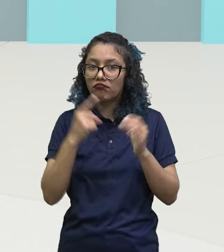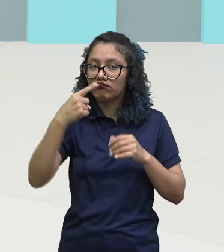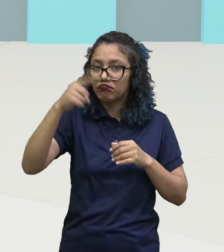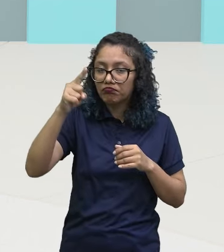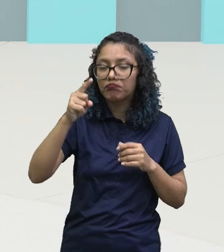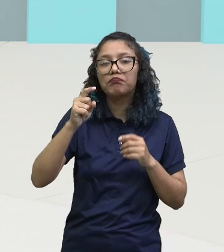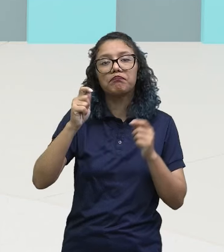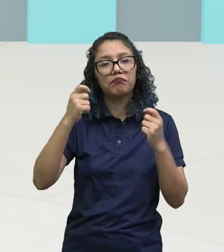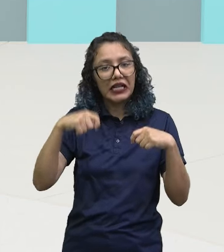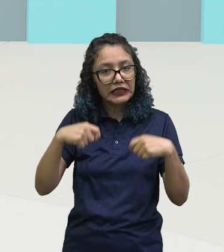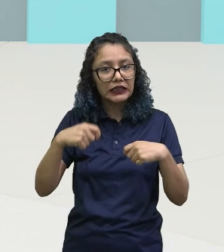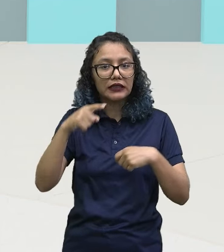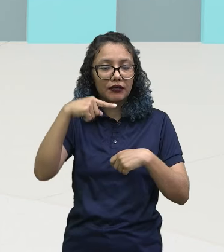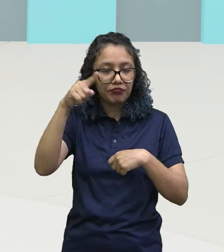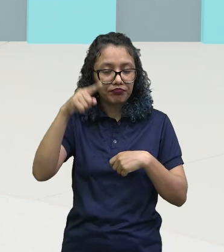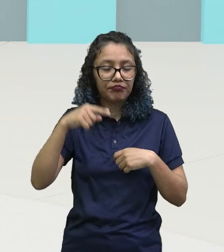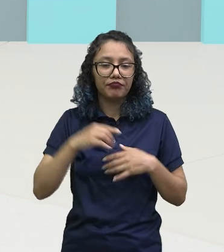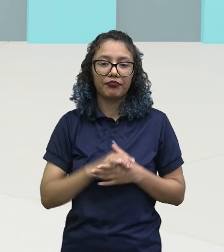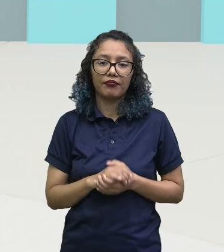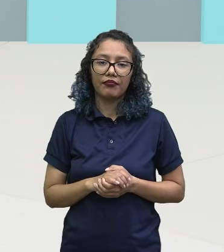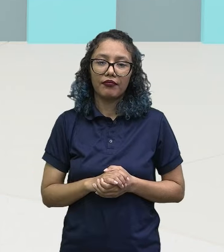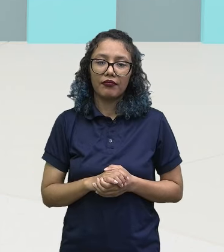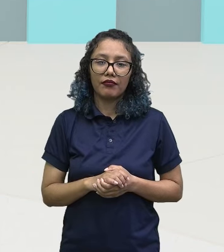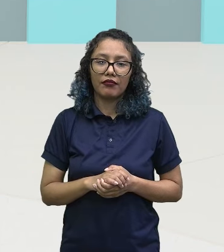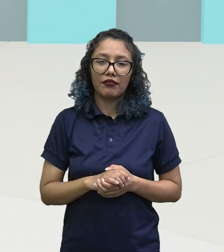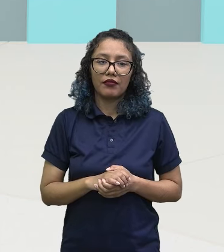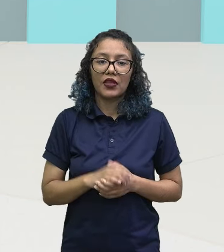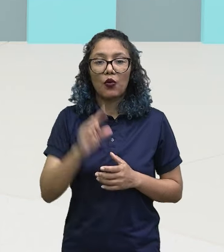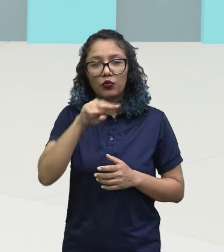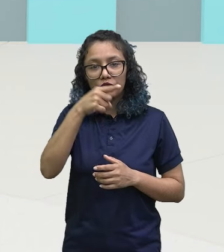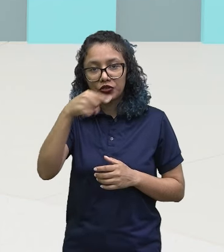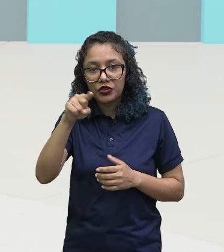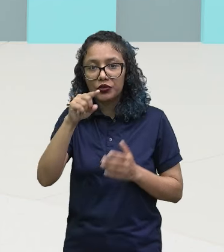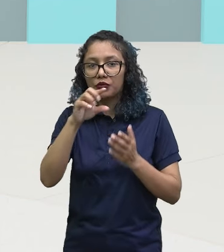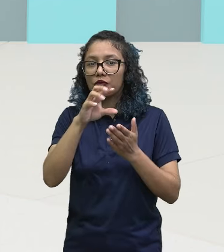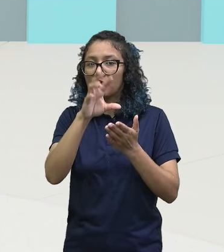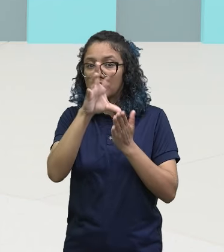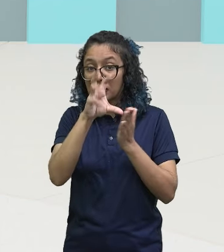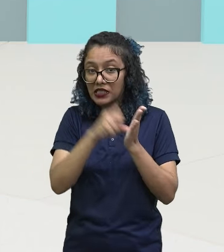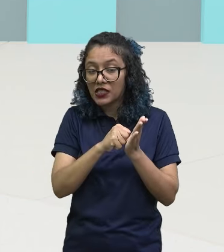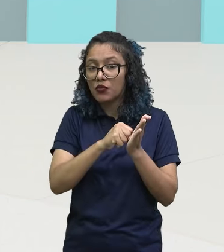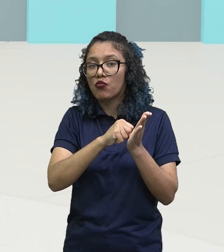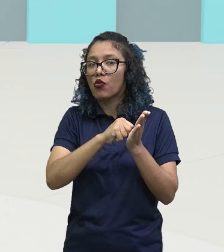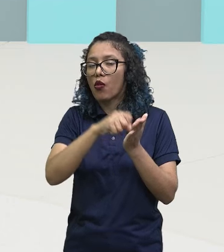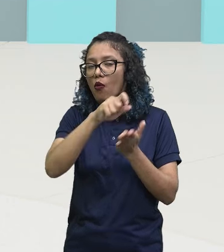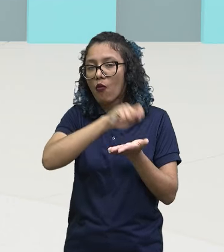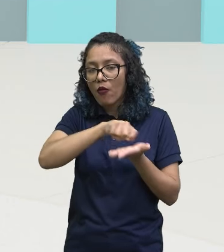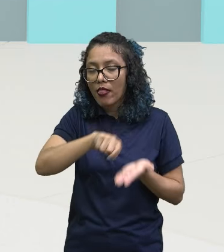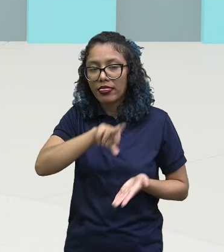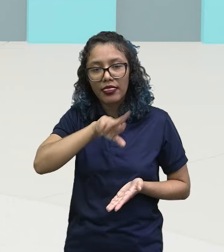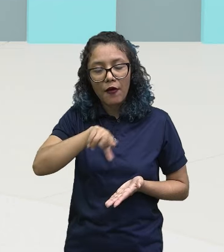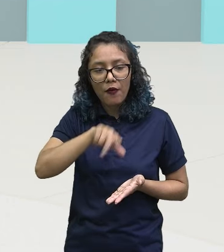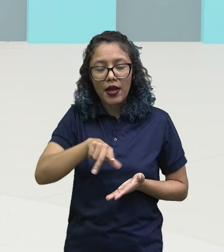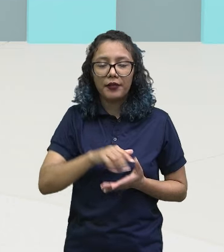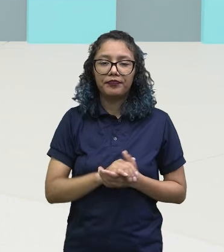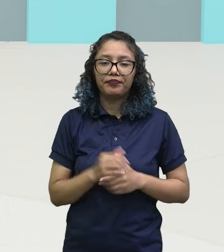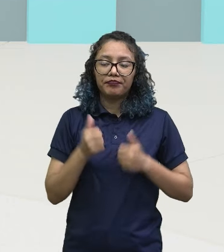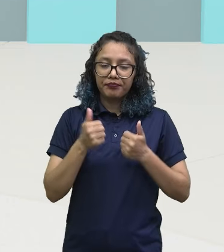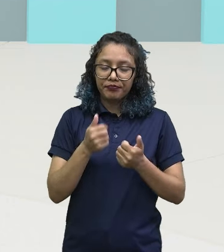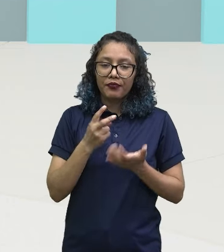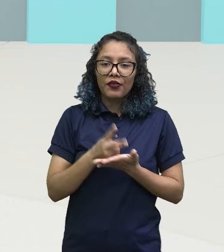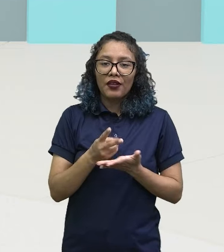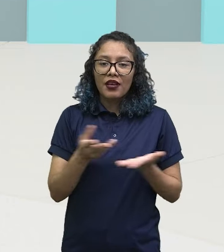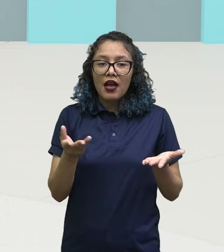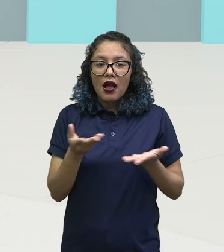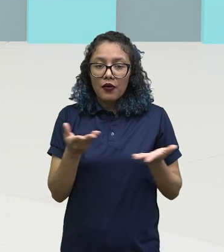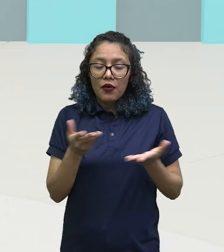tá bom? É isso. Então, repetindo, tio não é acento. Já que estamos falando de regras de acentuação gráfica, a gente vai